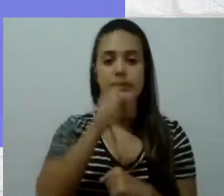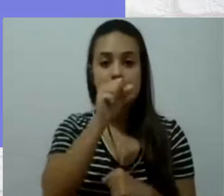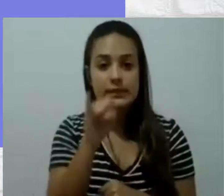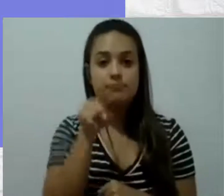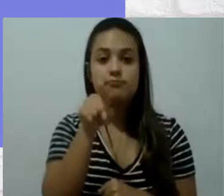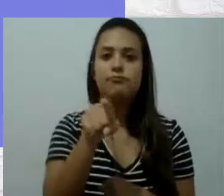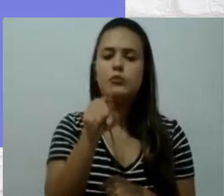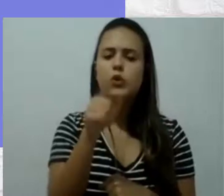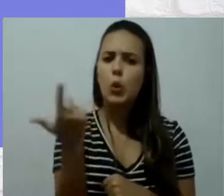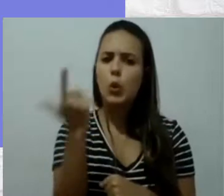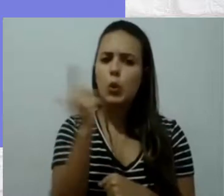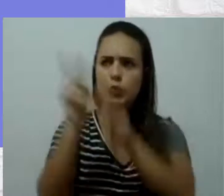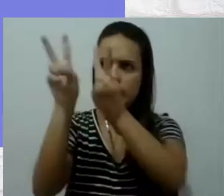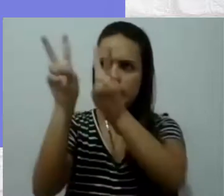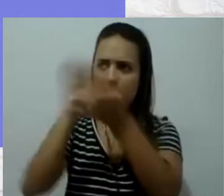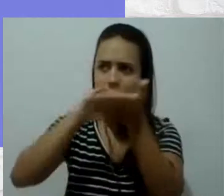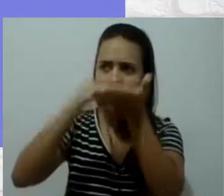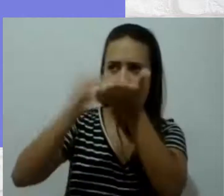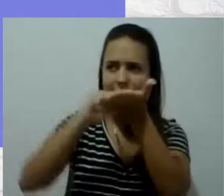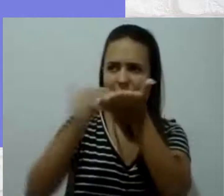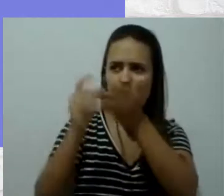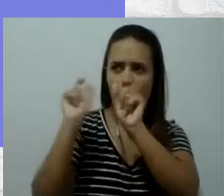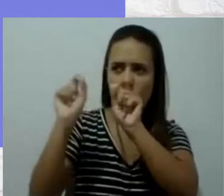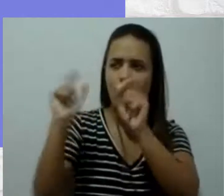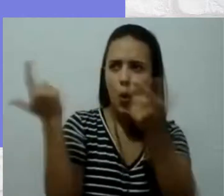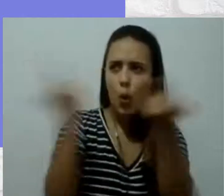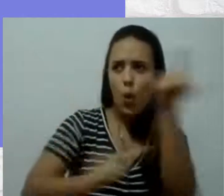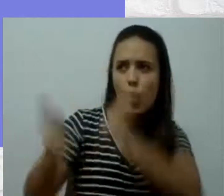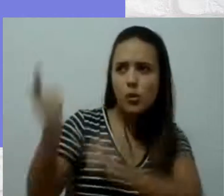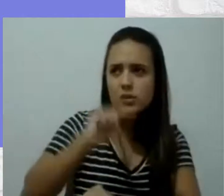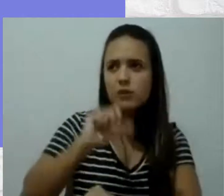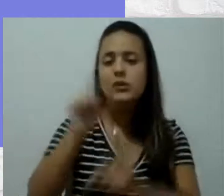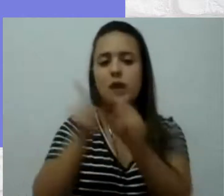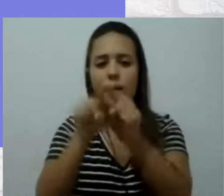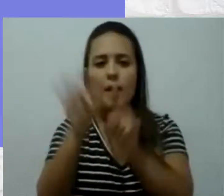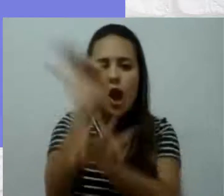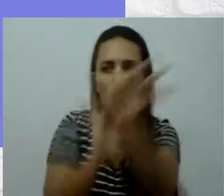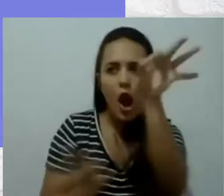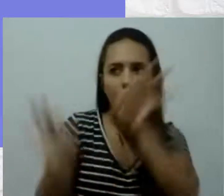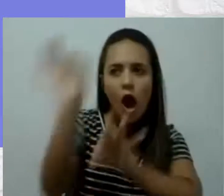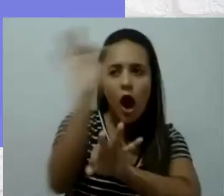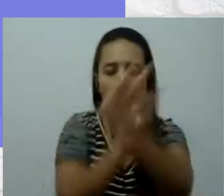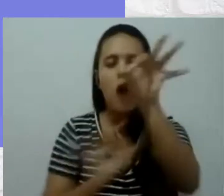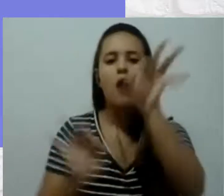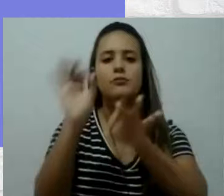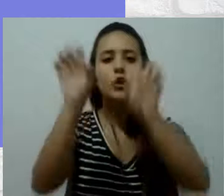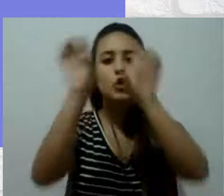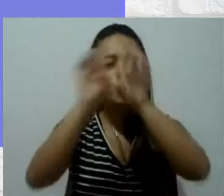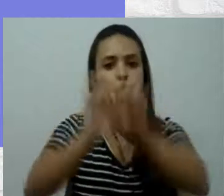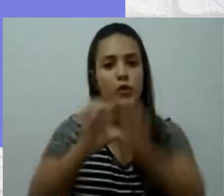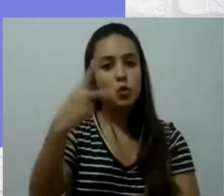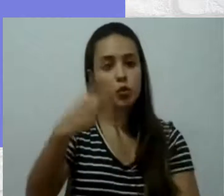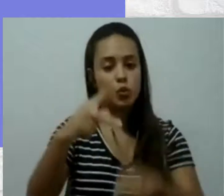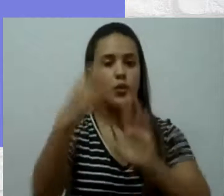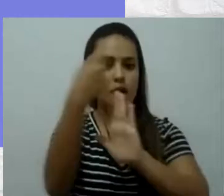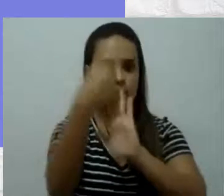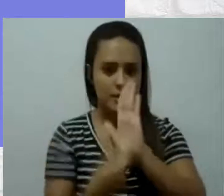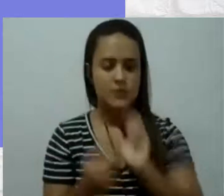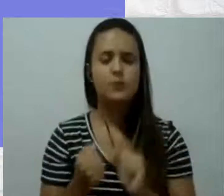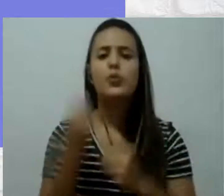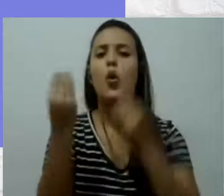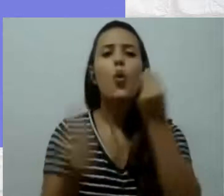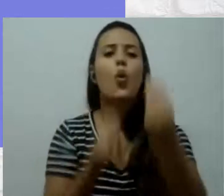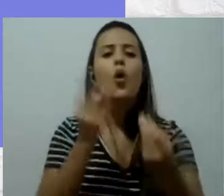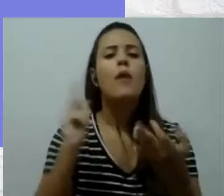vocês. Se você soube interpretar bem o tema e se você soube organizar de modo estrutural a sua